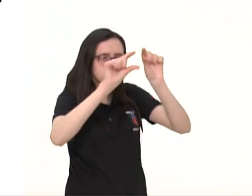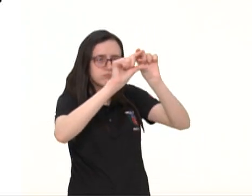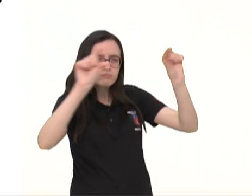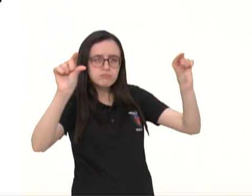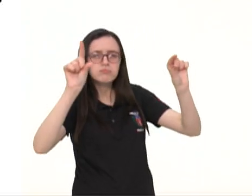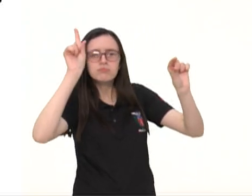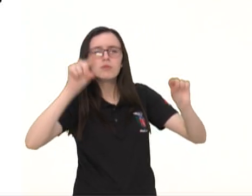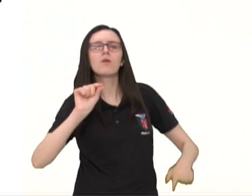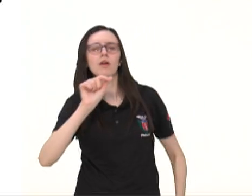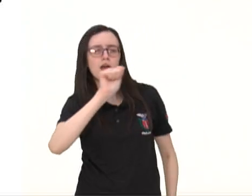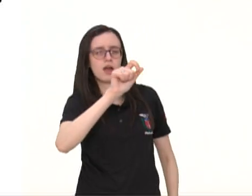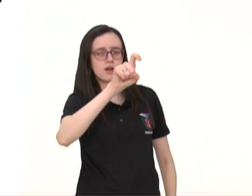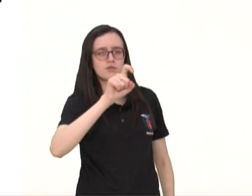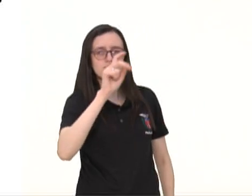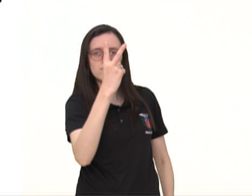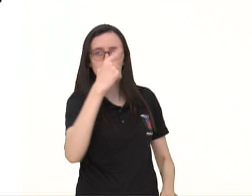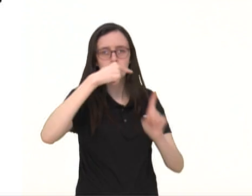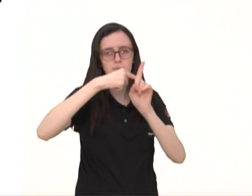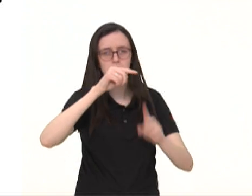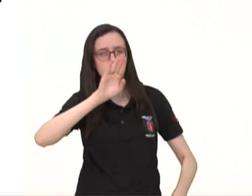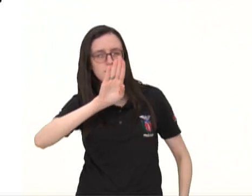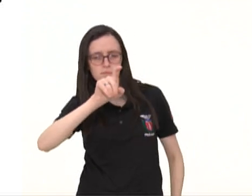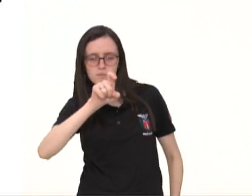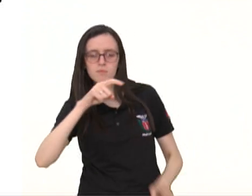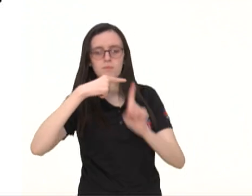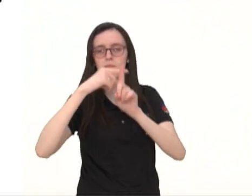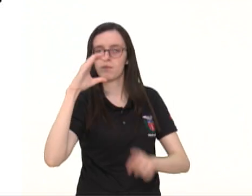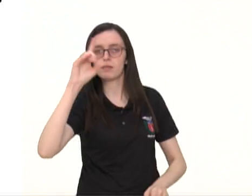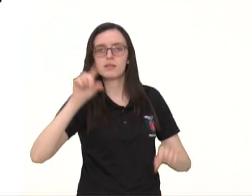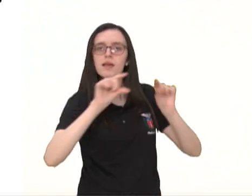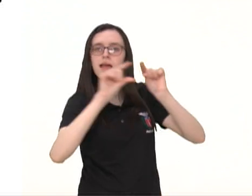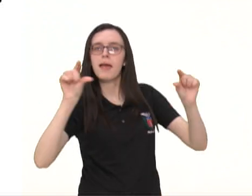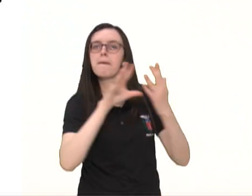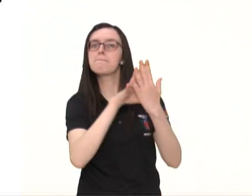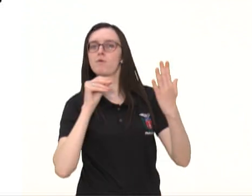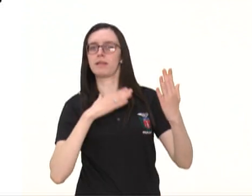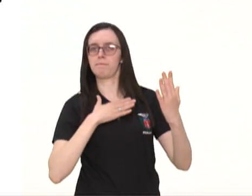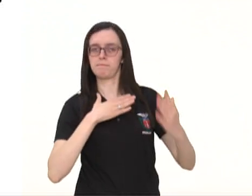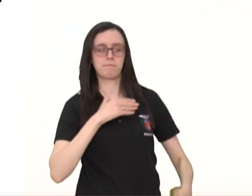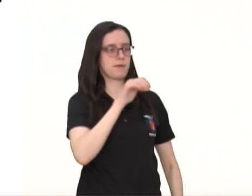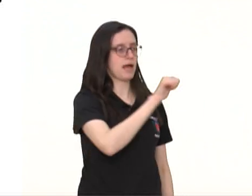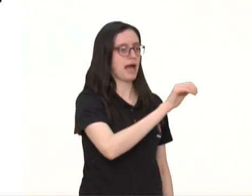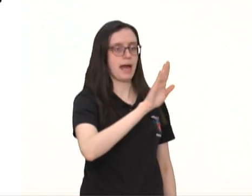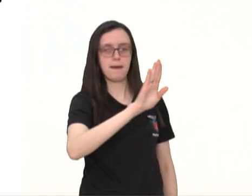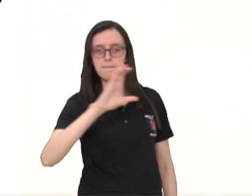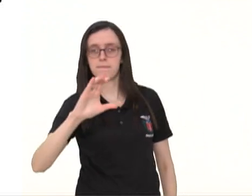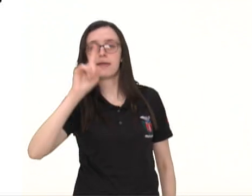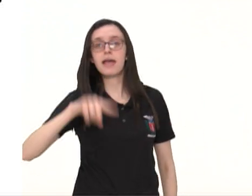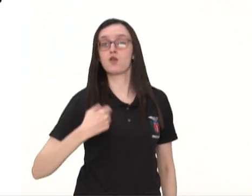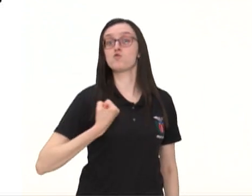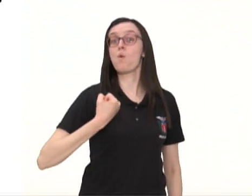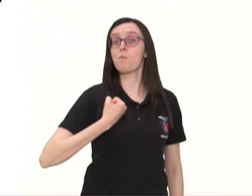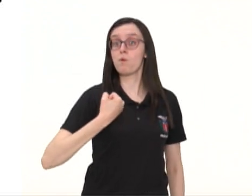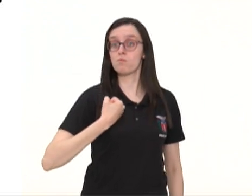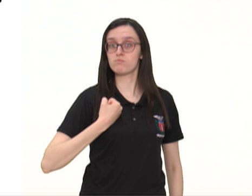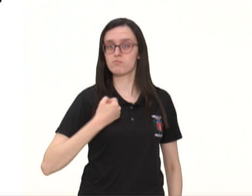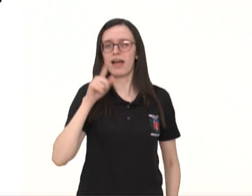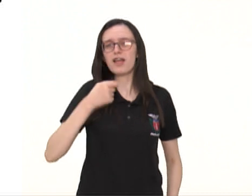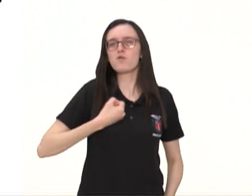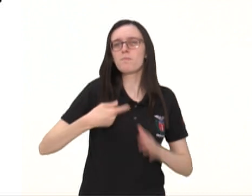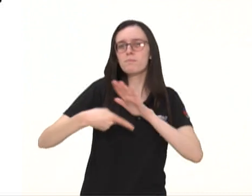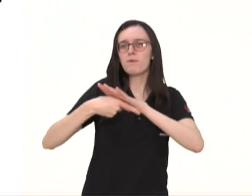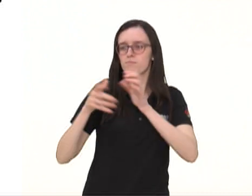expressão ax² mais bx mais c como modelo. O a, b e c são coeficientes, valores